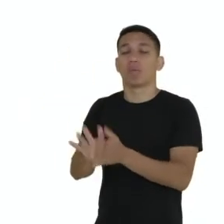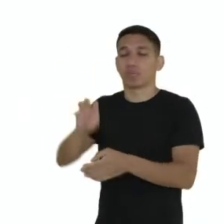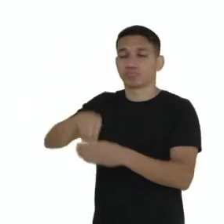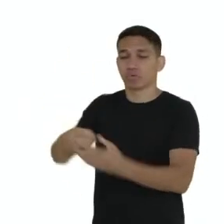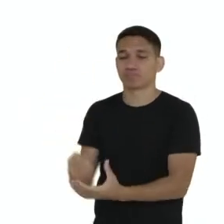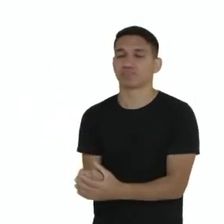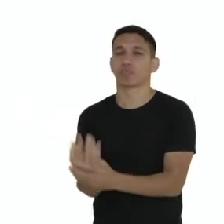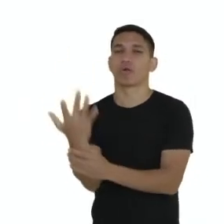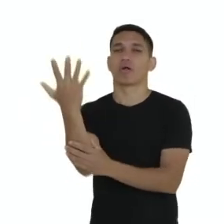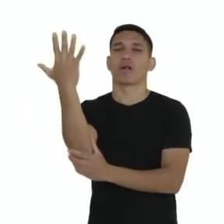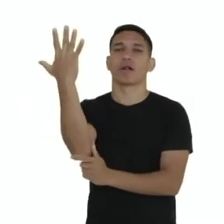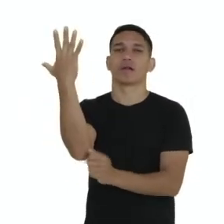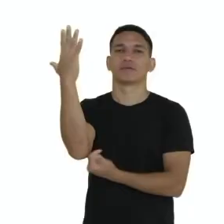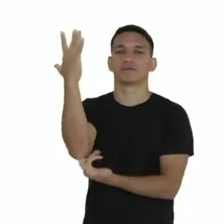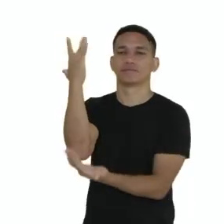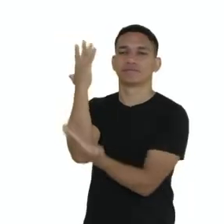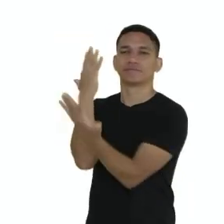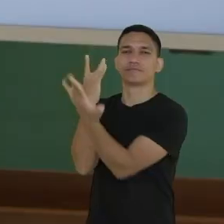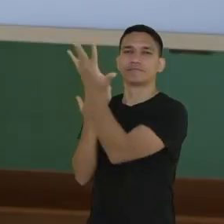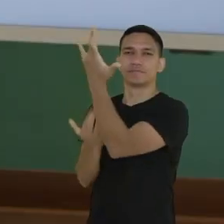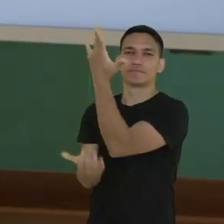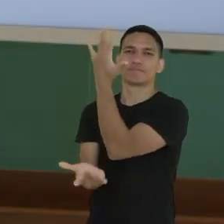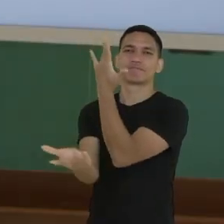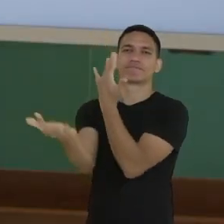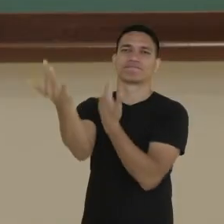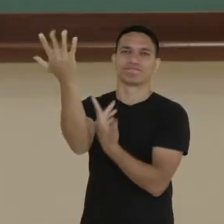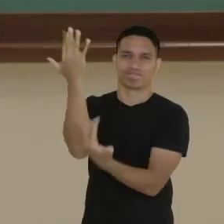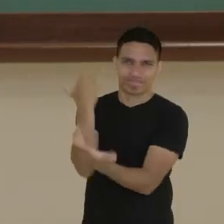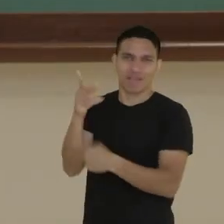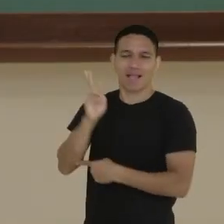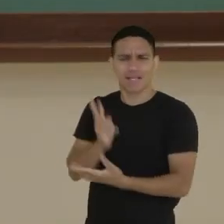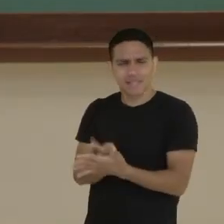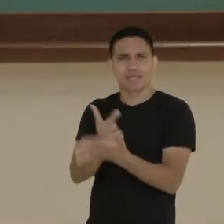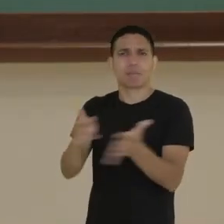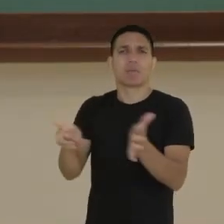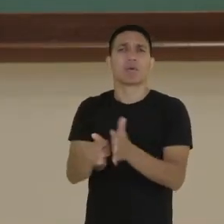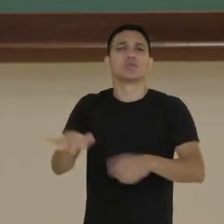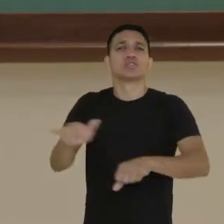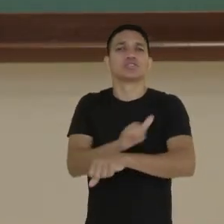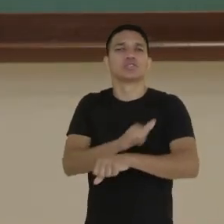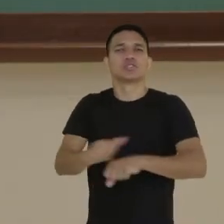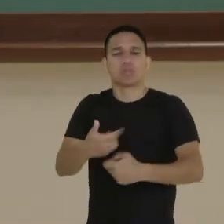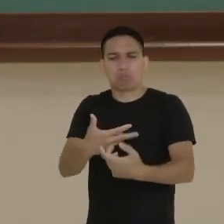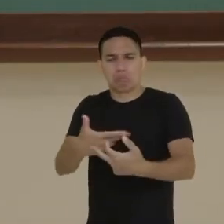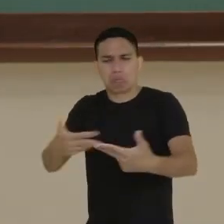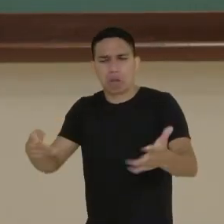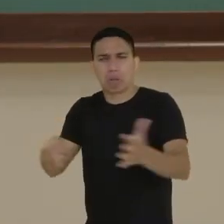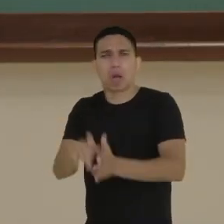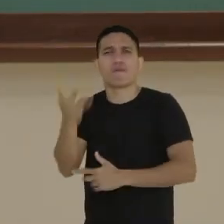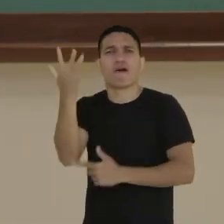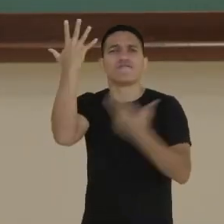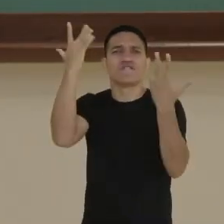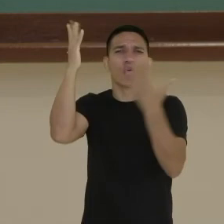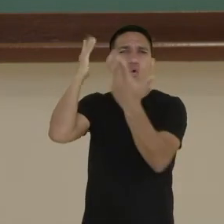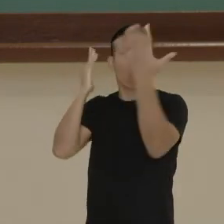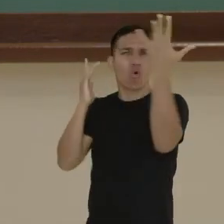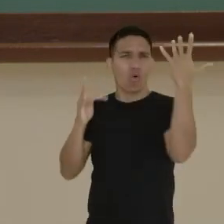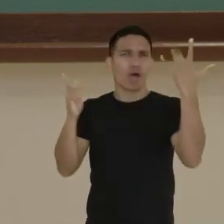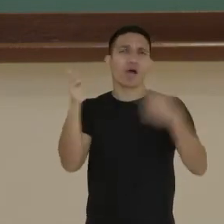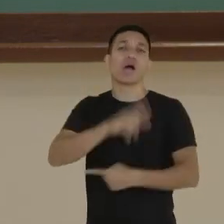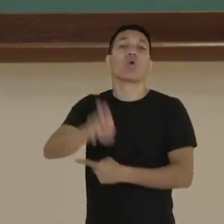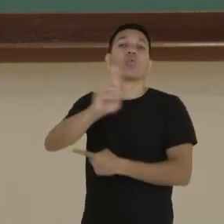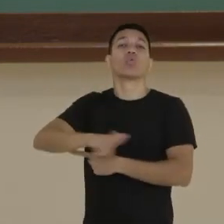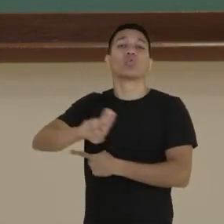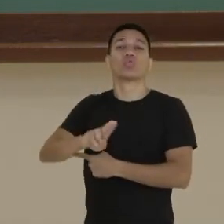energéticas, certo? Ou seja, você tem, por exemplo, recurso florestal ali, né? O resíduo desse resíduo florestal que nós podemos utilizar para